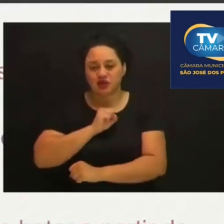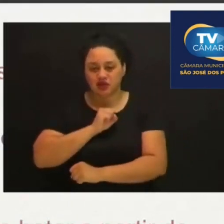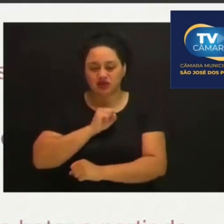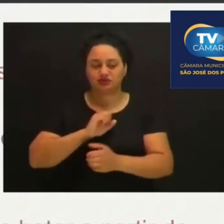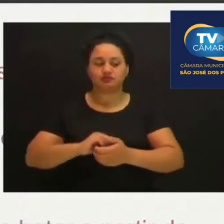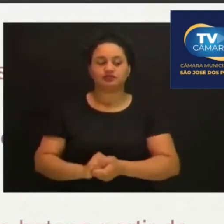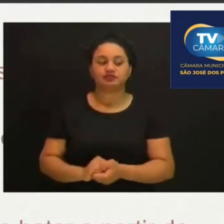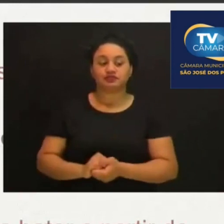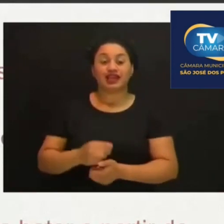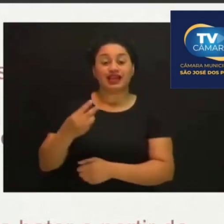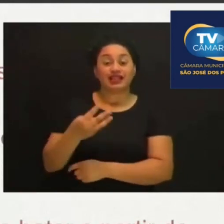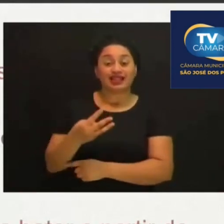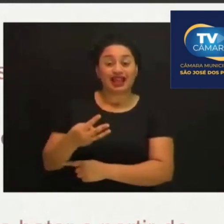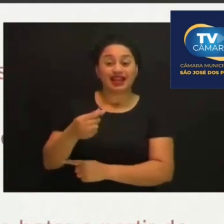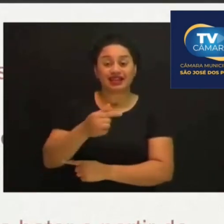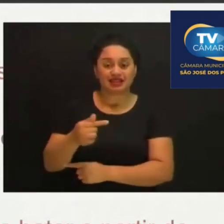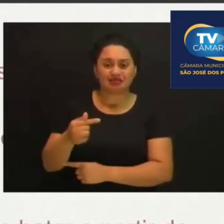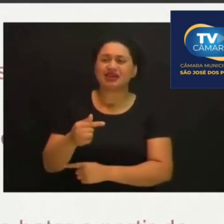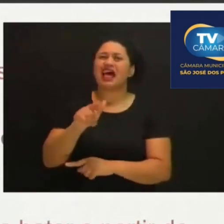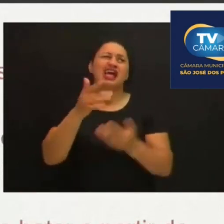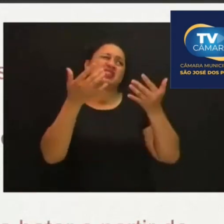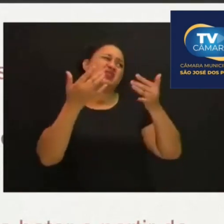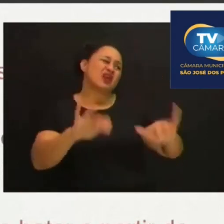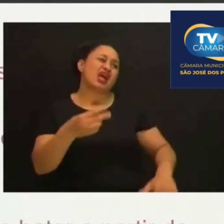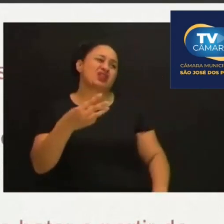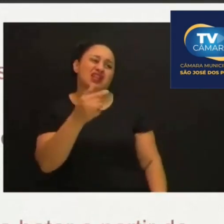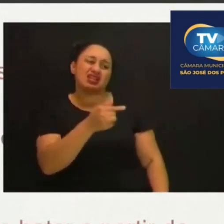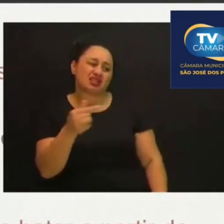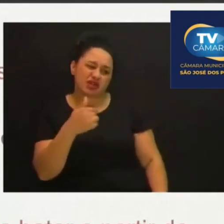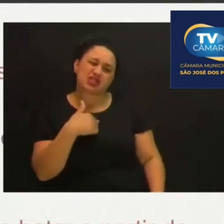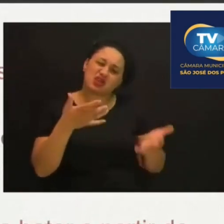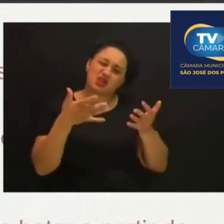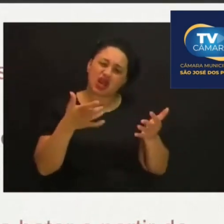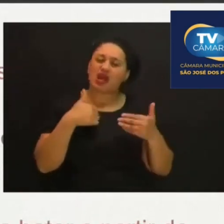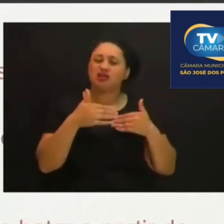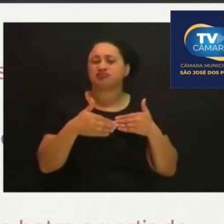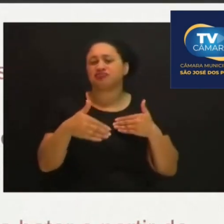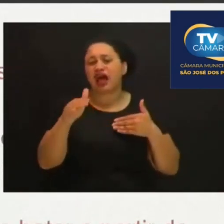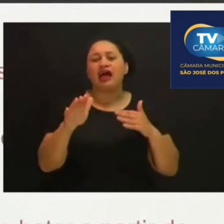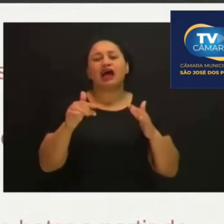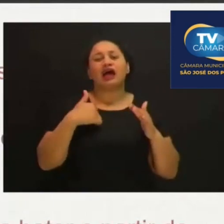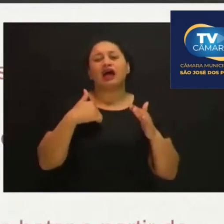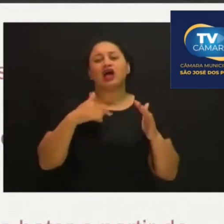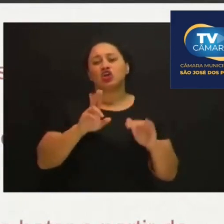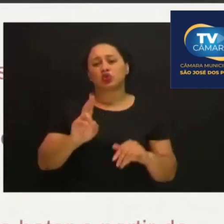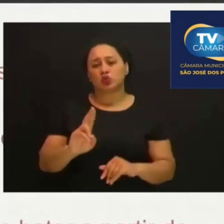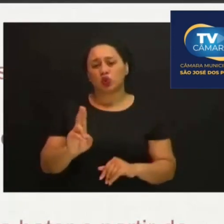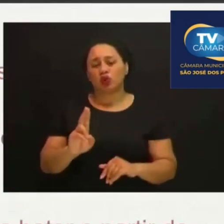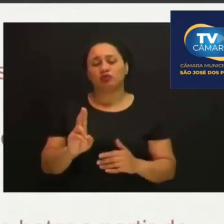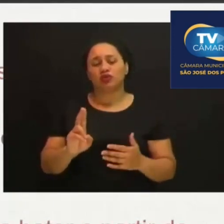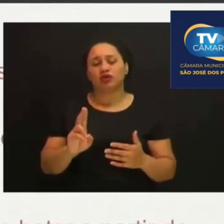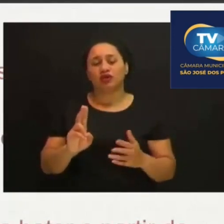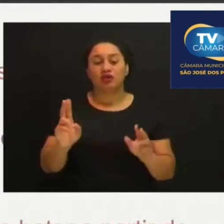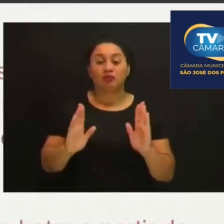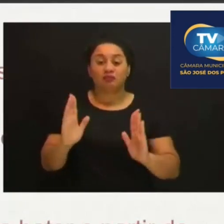3 semanas. Não, doutora, não quero levar 3 semanas, eu quero levar ali pelo tempo que a gente usa o tempo